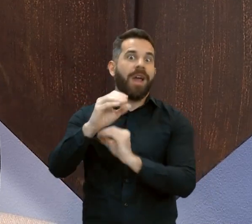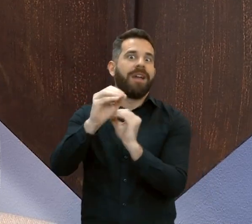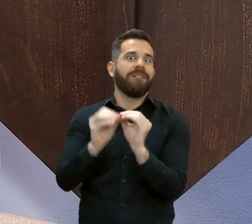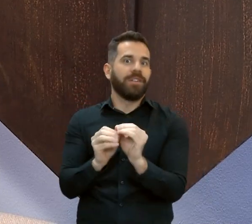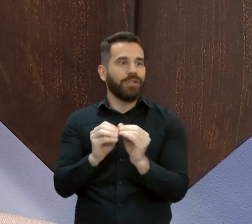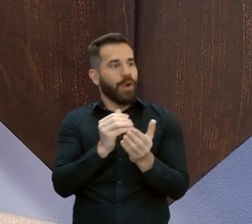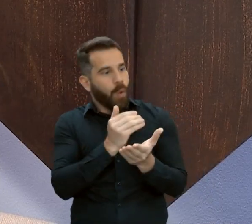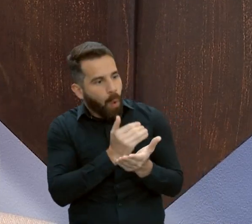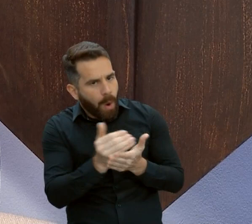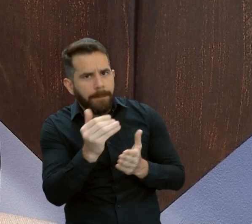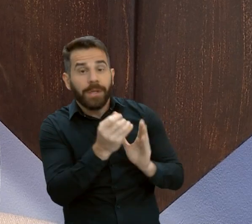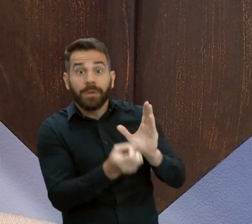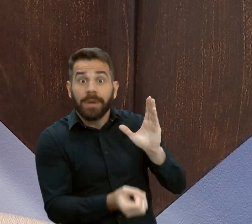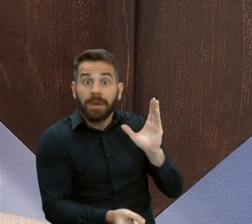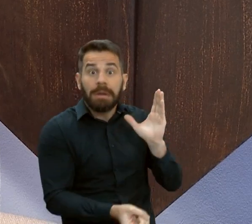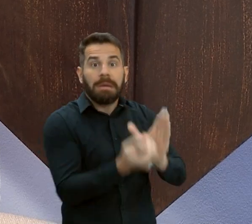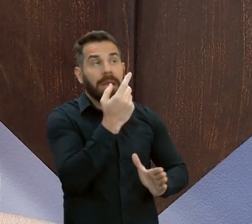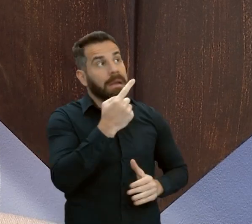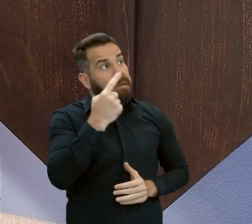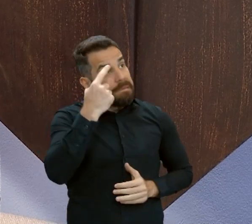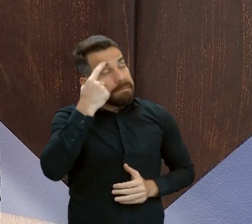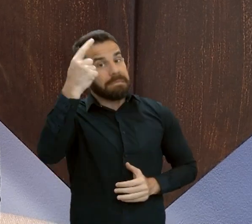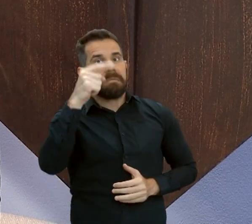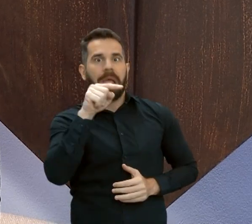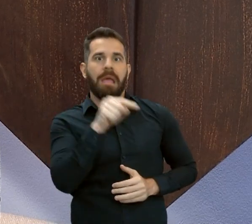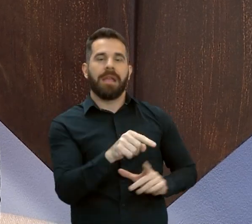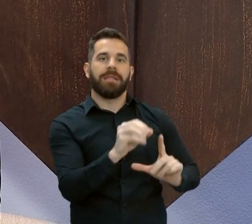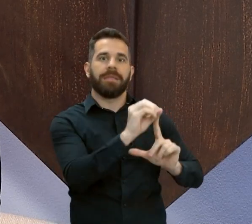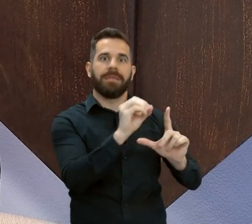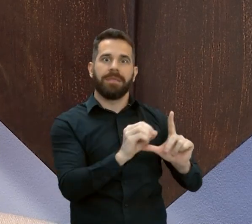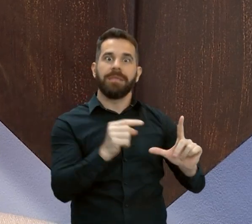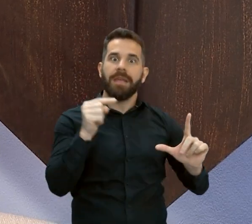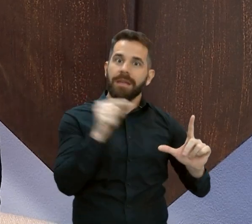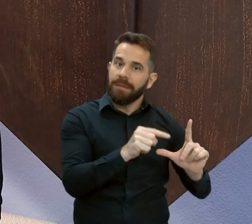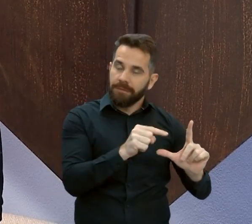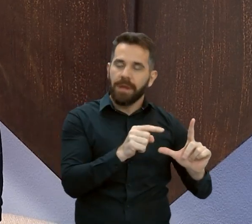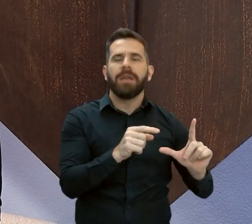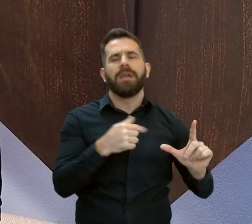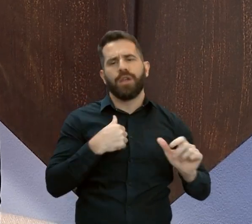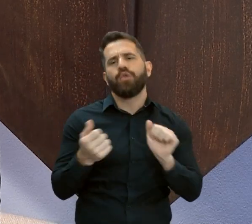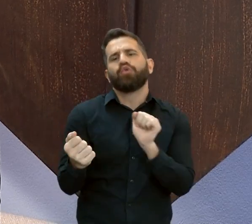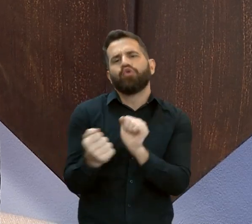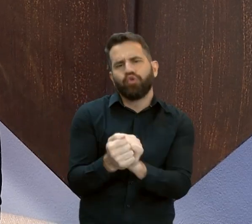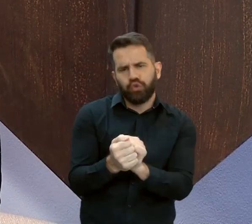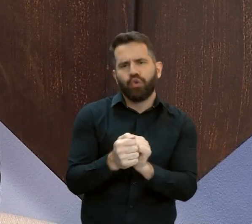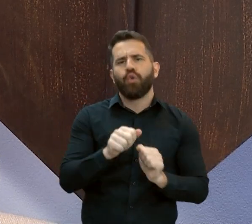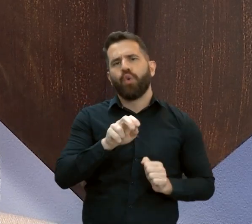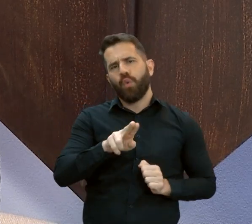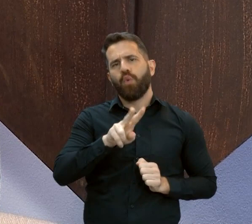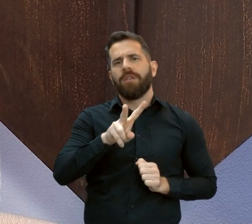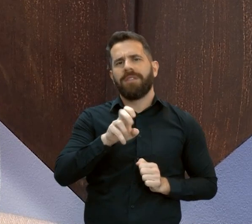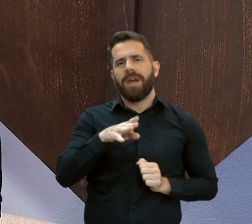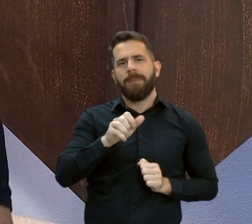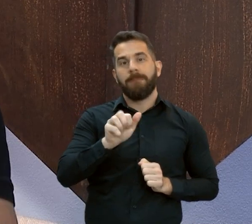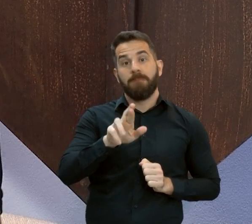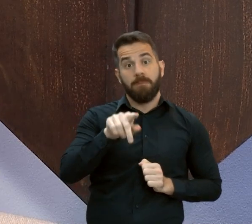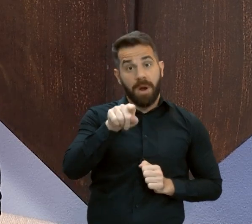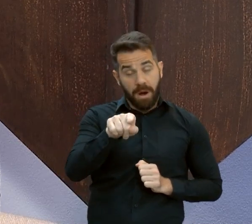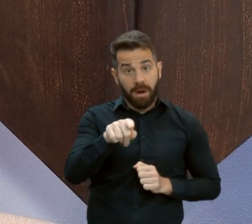especialmente para a criação, né, da TV UFG, né? Então, juntamente com o professor Uvemar, em algumas etapas desse projeto